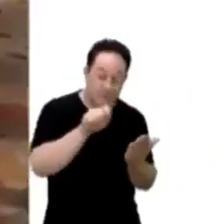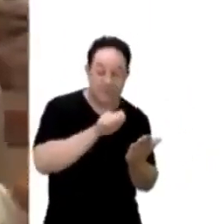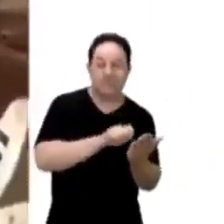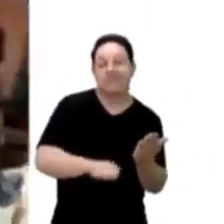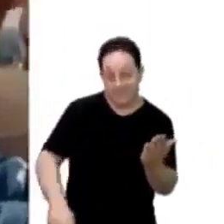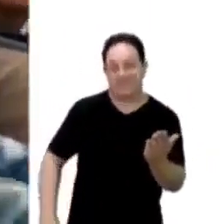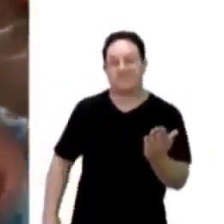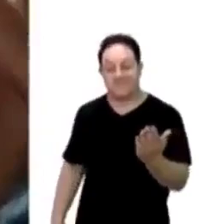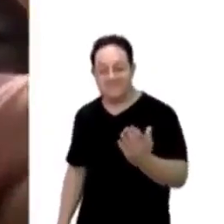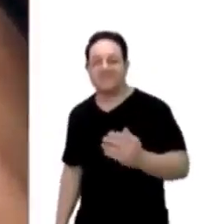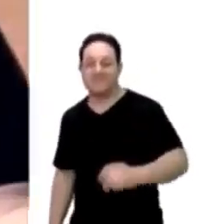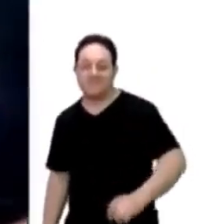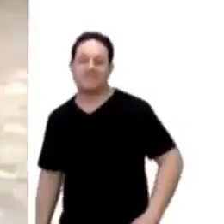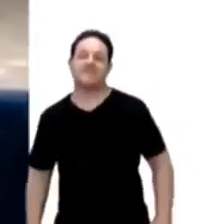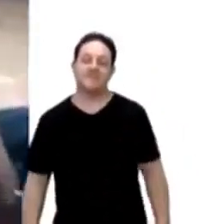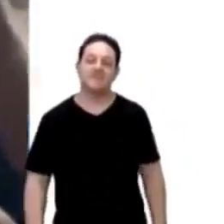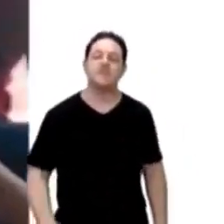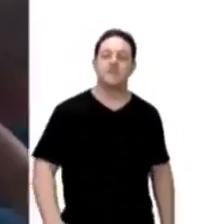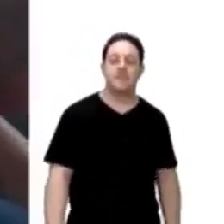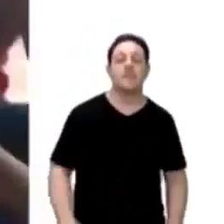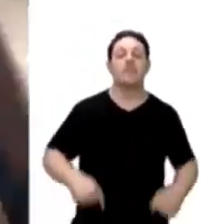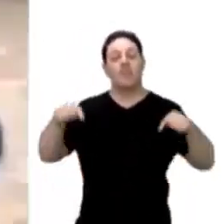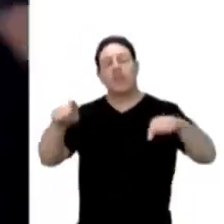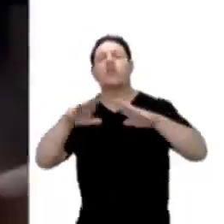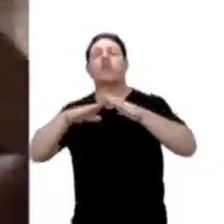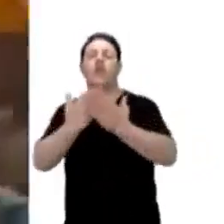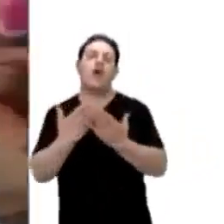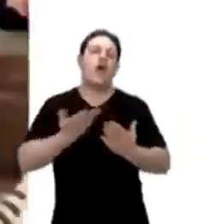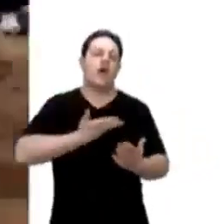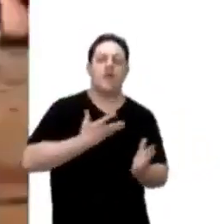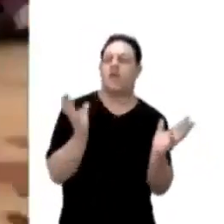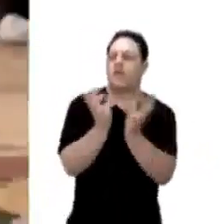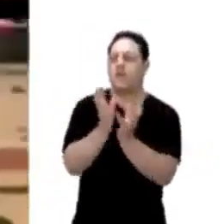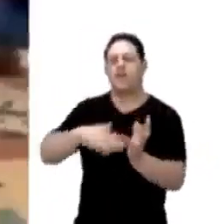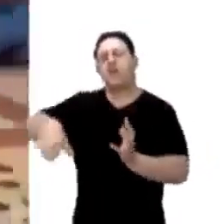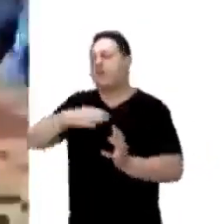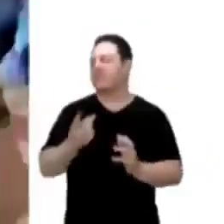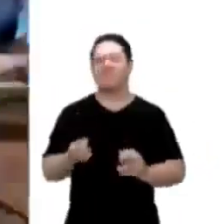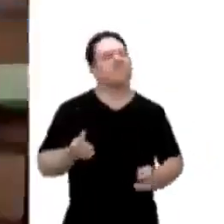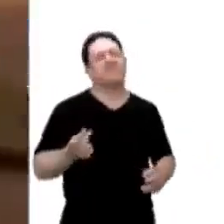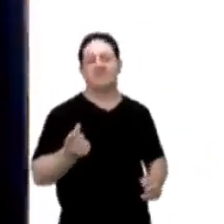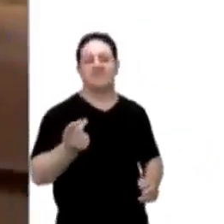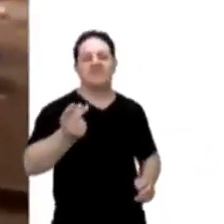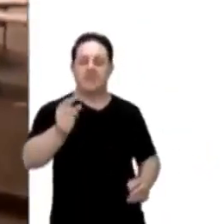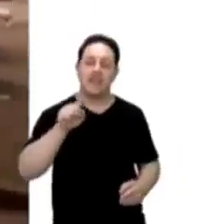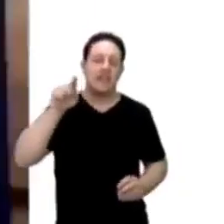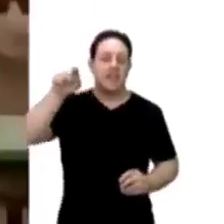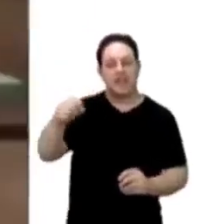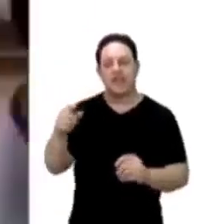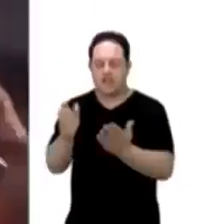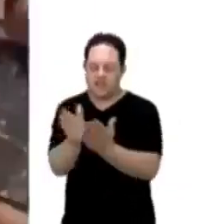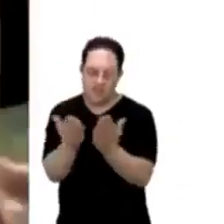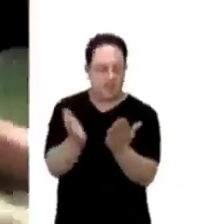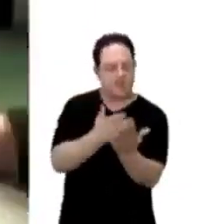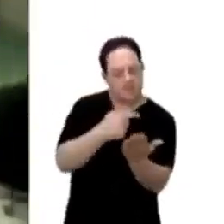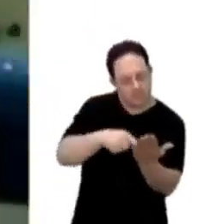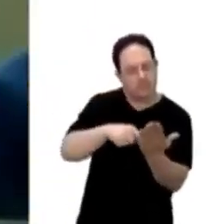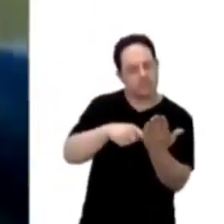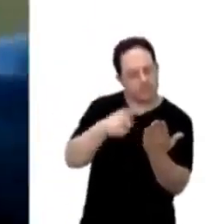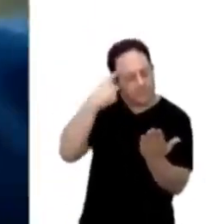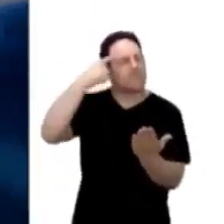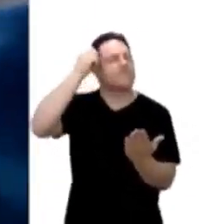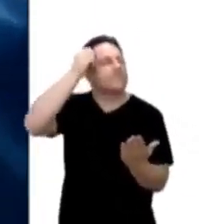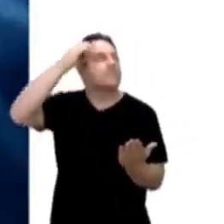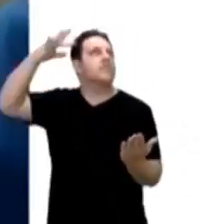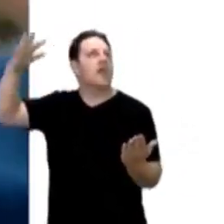aos estudos. Foi na escola que fiz os amigos pra vida inteira. Lá que peguei o caderno e botei os sonhos na